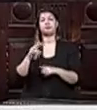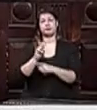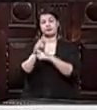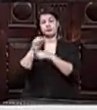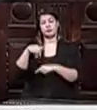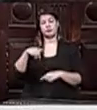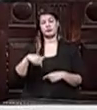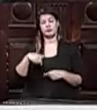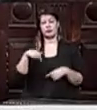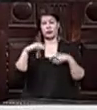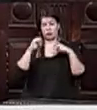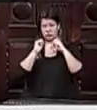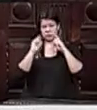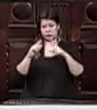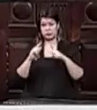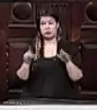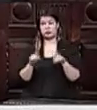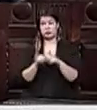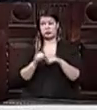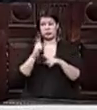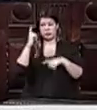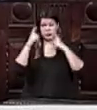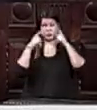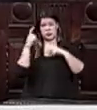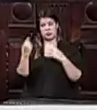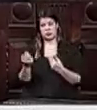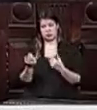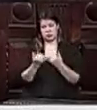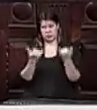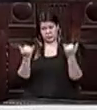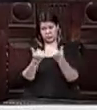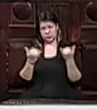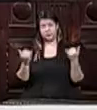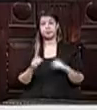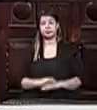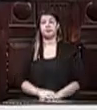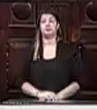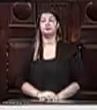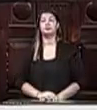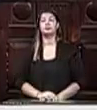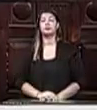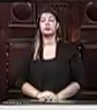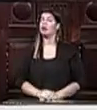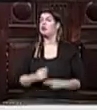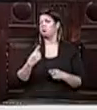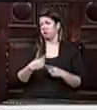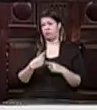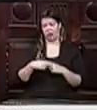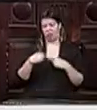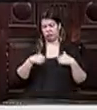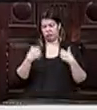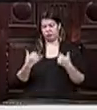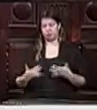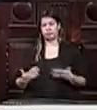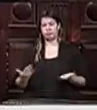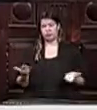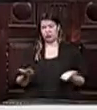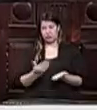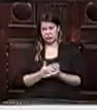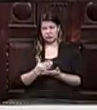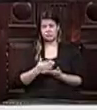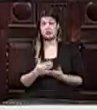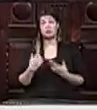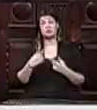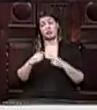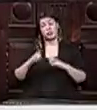Assembleia, também com preocupações semelhantes. Portanto, por que faço essa introdução desse jeito? Porque o ambiente já